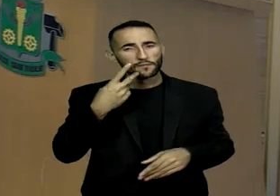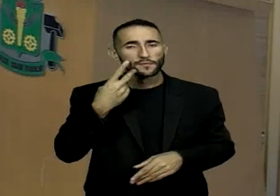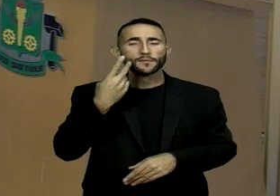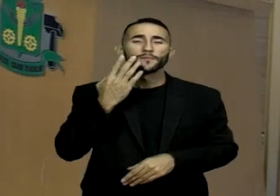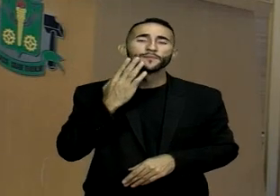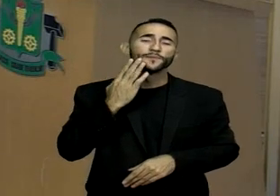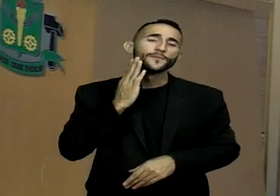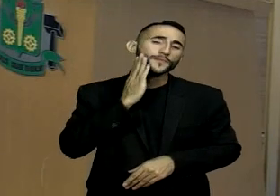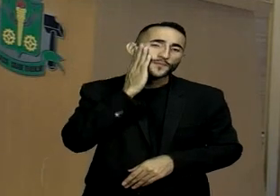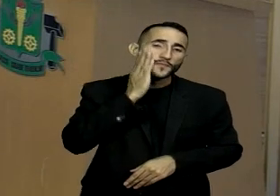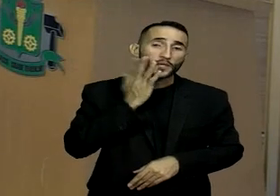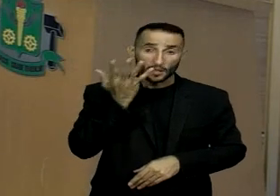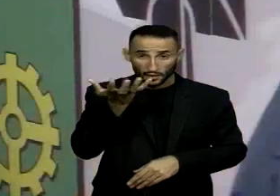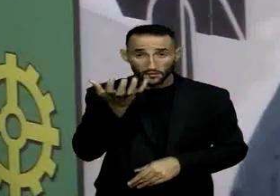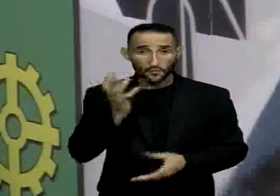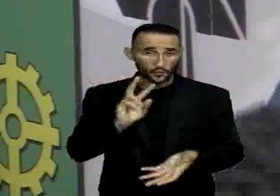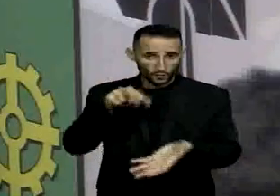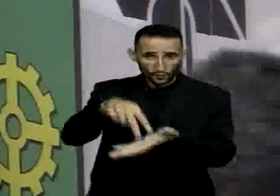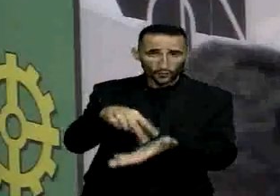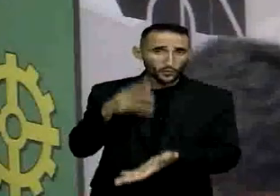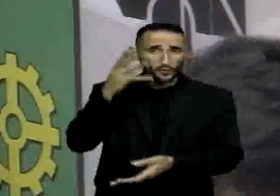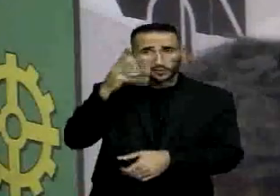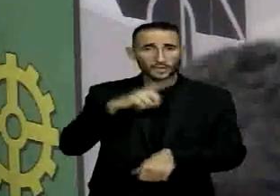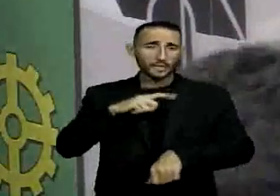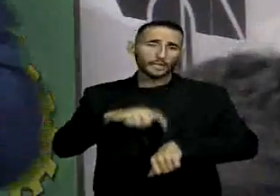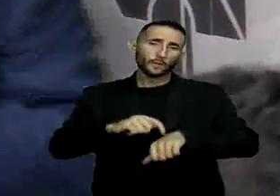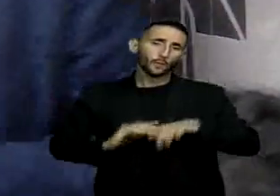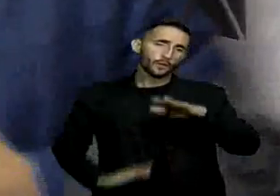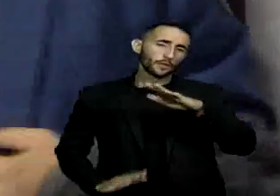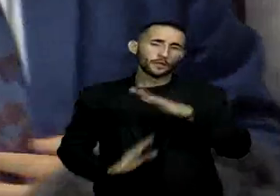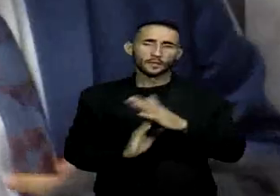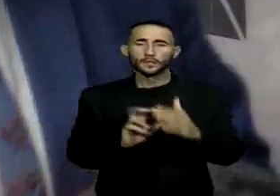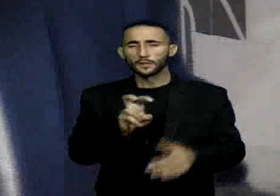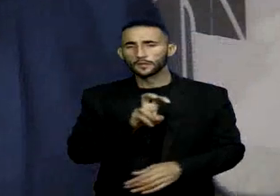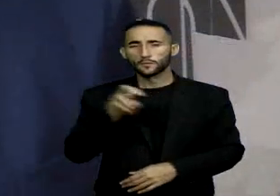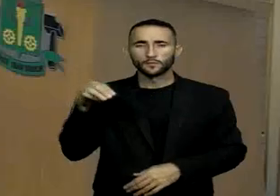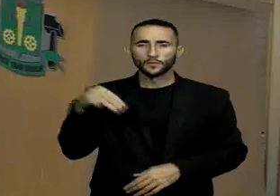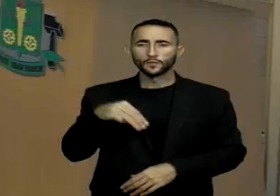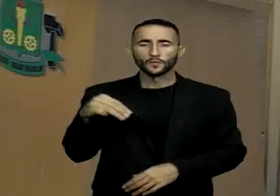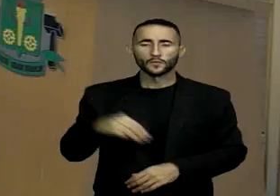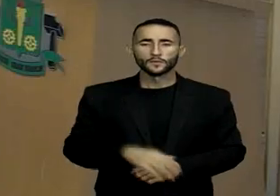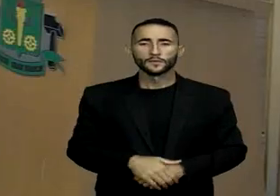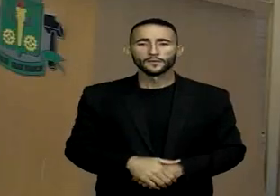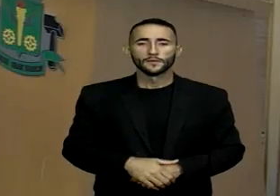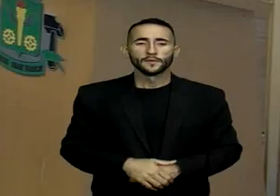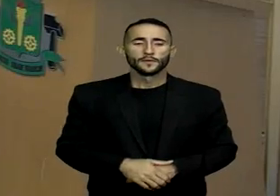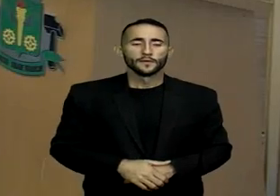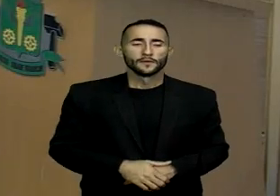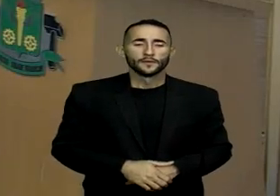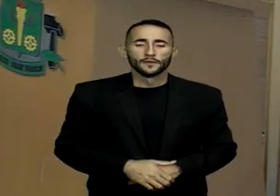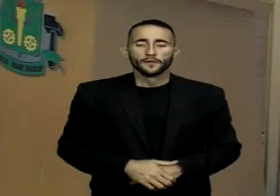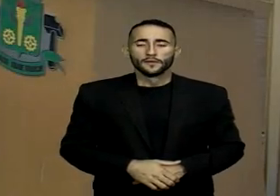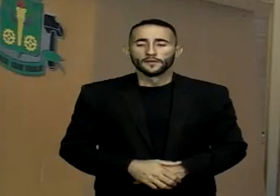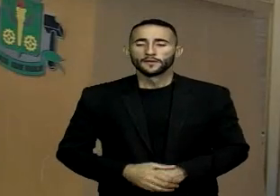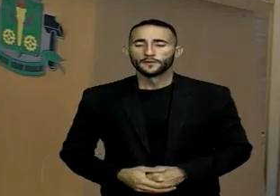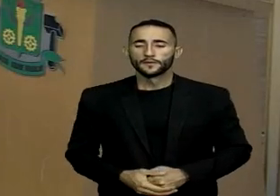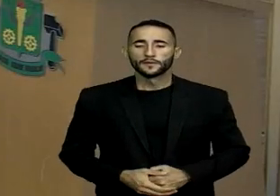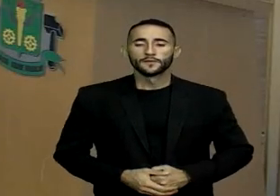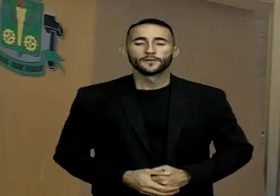Para discutir, Vossa Excelência dispõe de 5 minutos. Não contados.